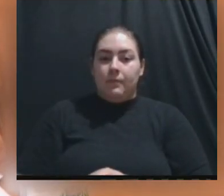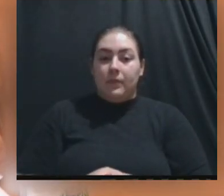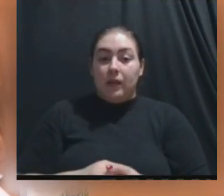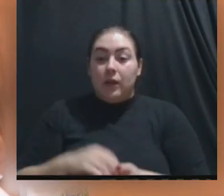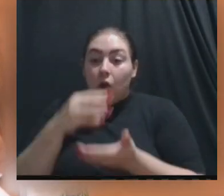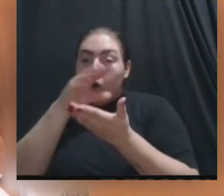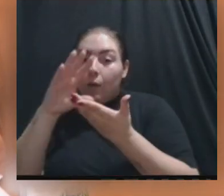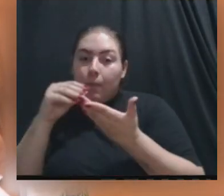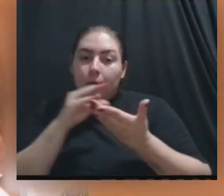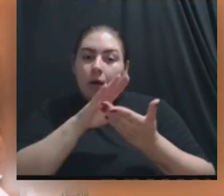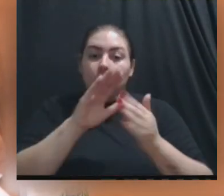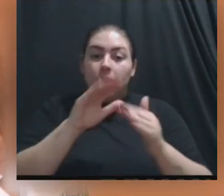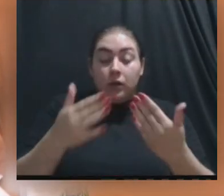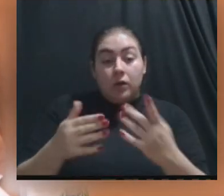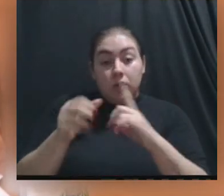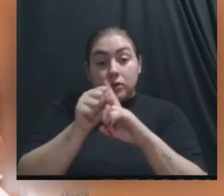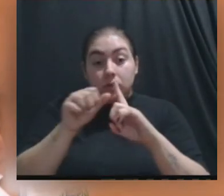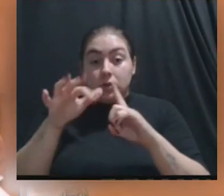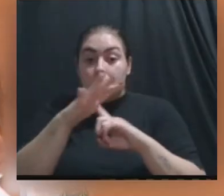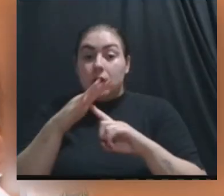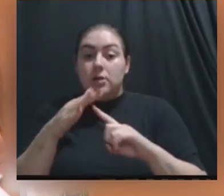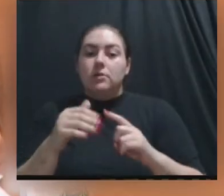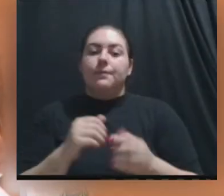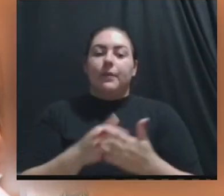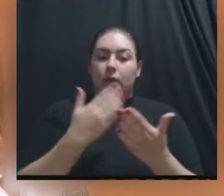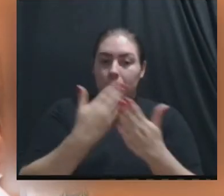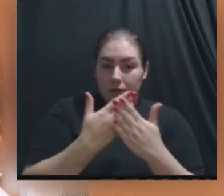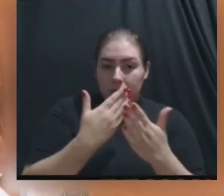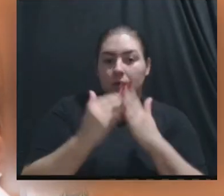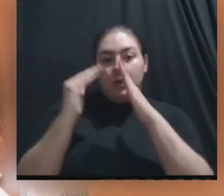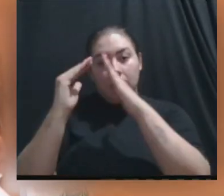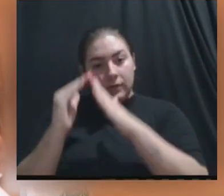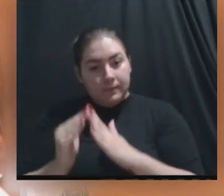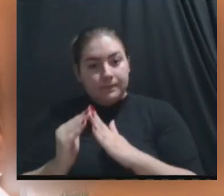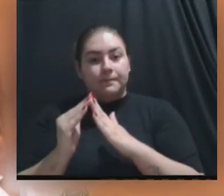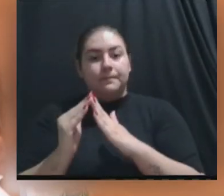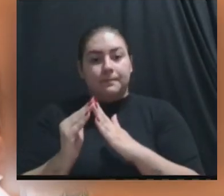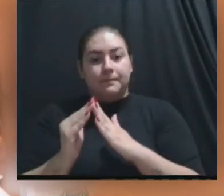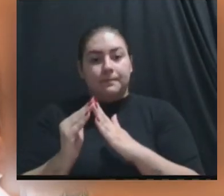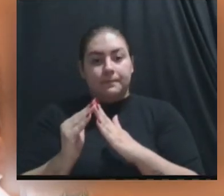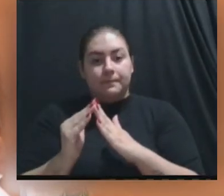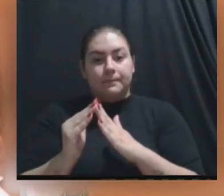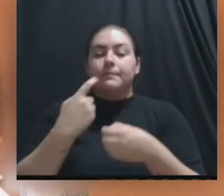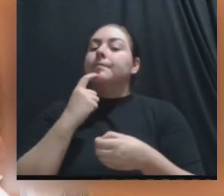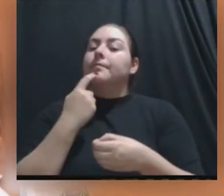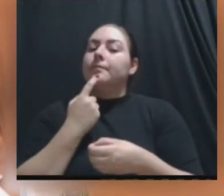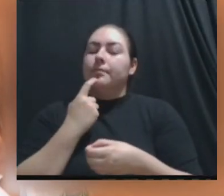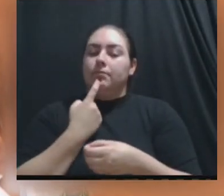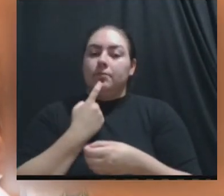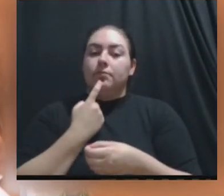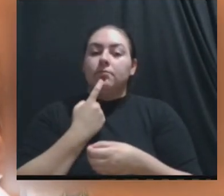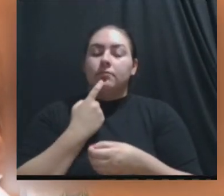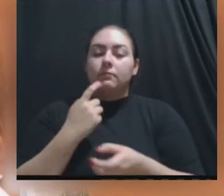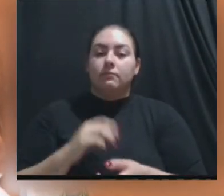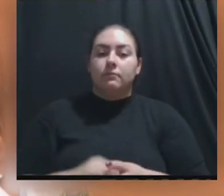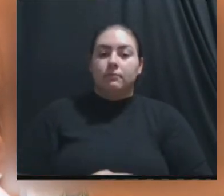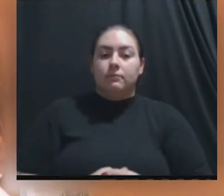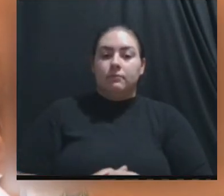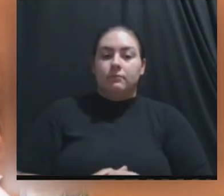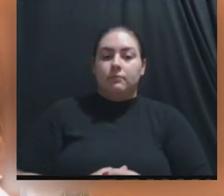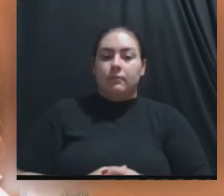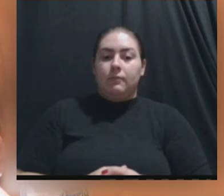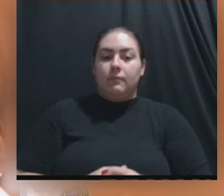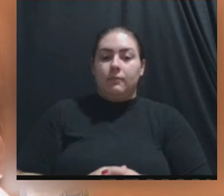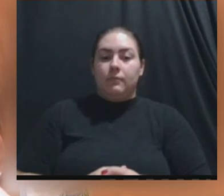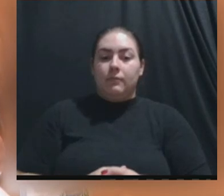o estudante, residente e morador do município de Campinas, é que vai estar submetido, muitas vezes, a uma condição muito